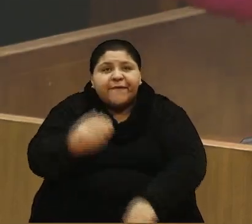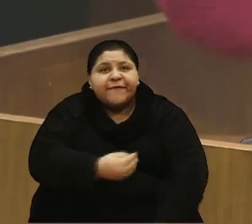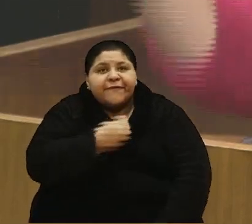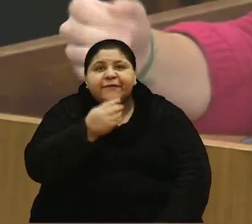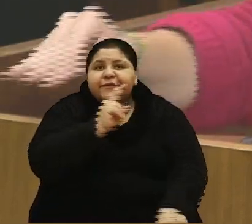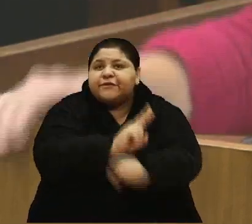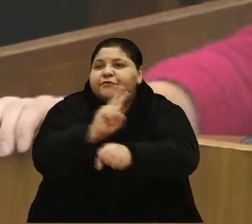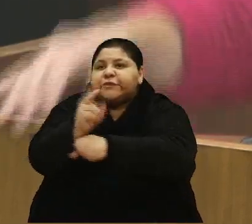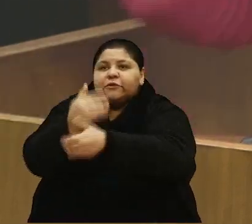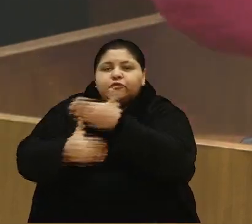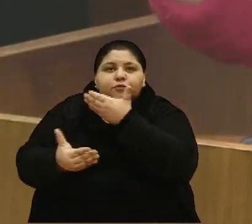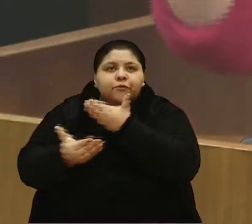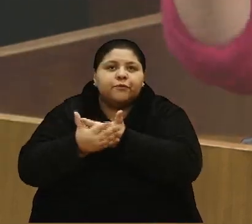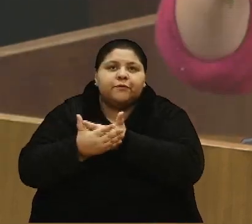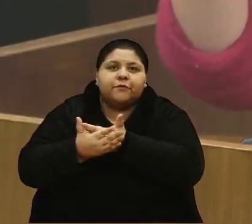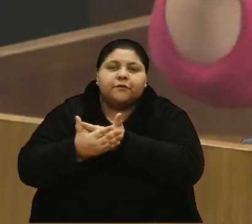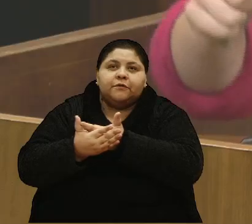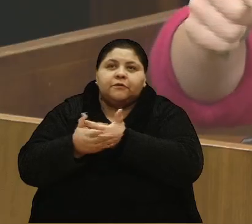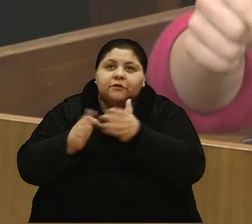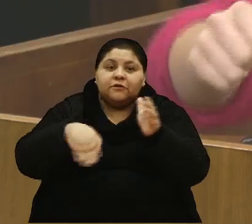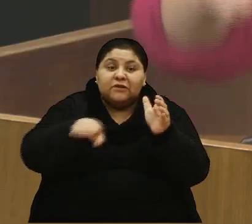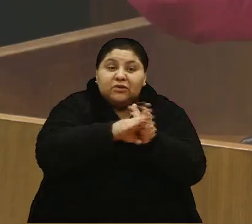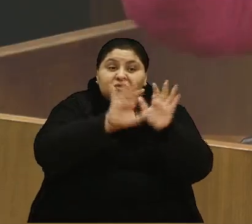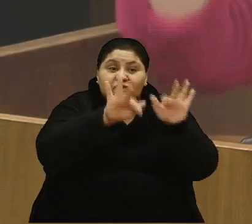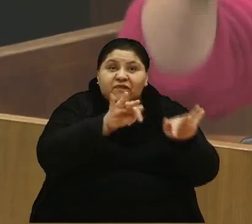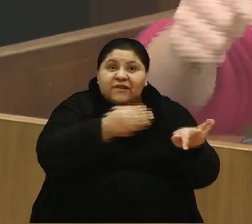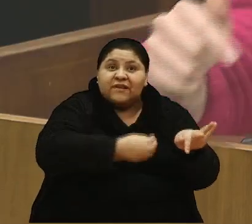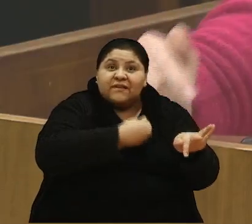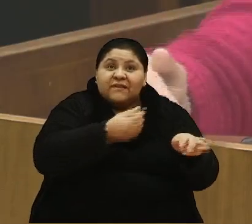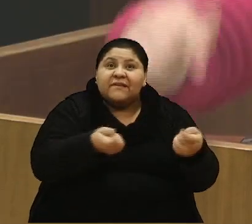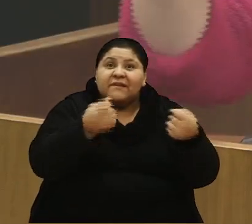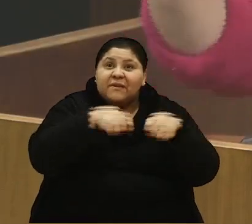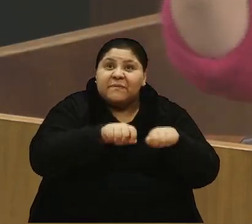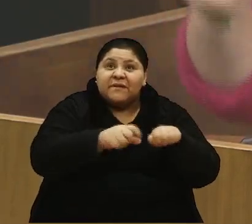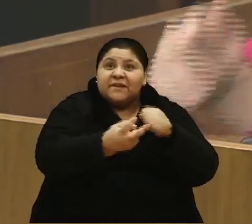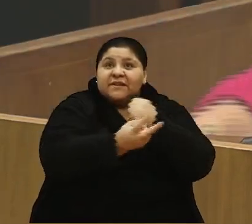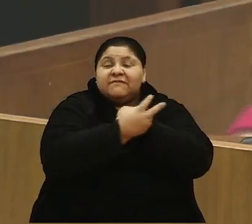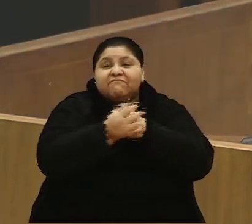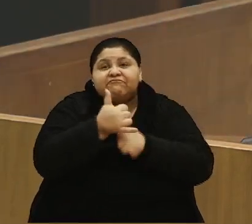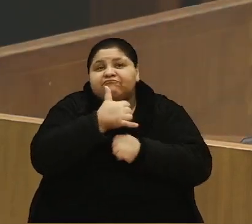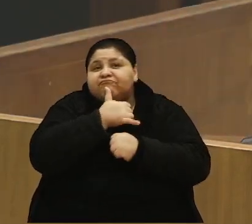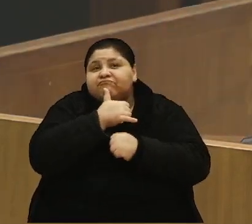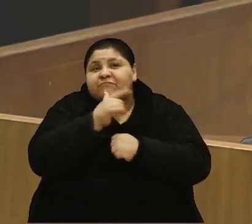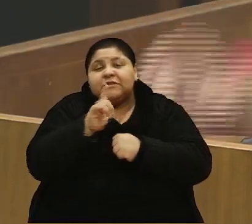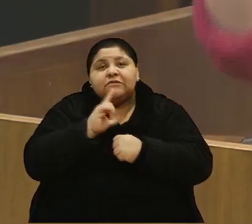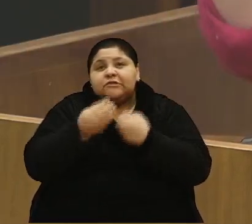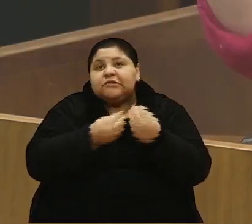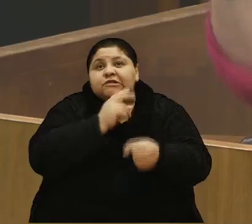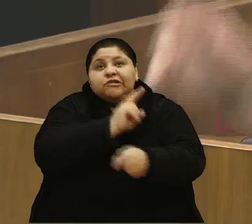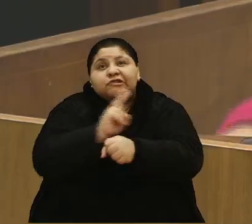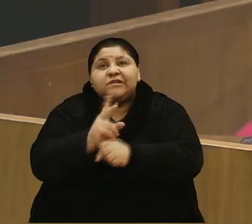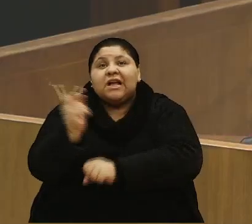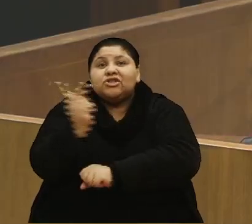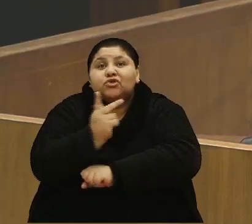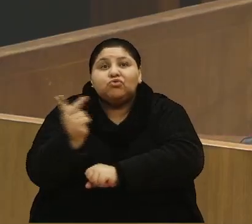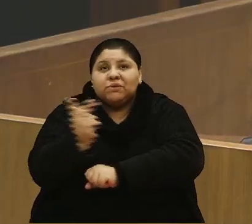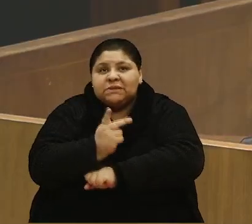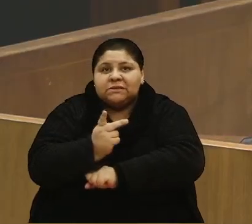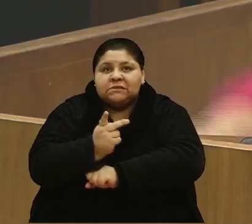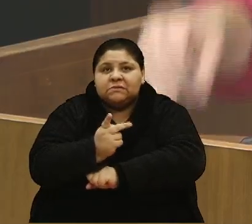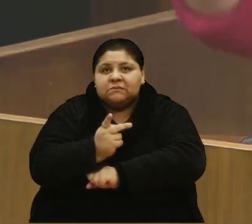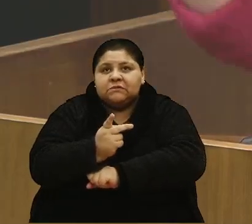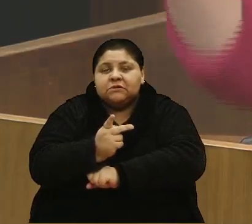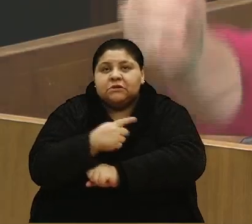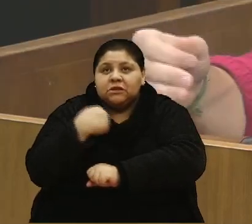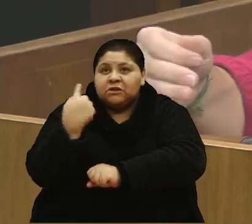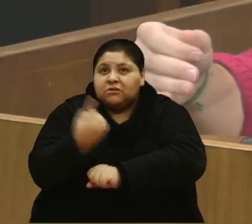cuidando de todo mundo. E quando elas chegaram no fim da vida e precisavam de cuidado, infelizmente não tinha quem cuidava delas, as duas.